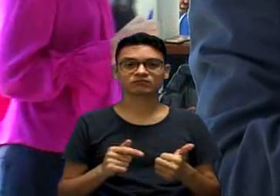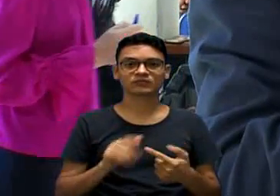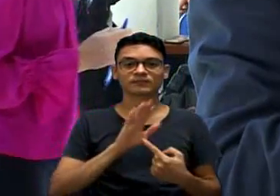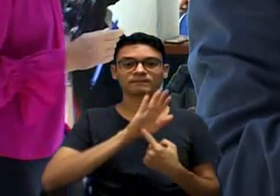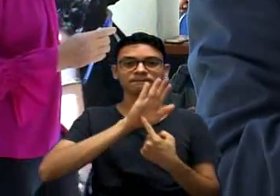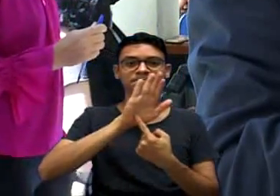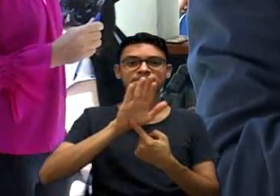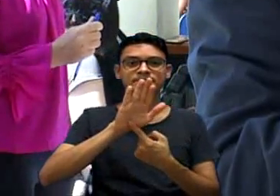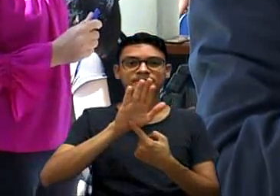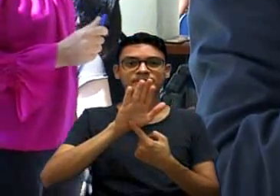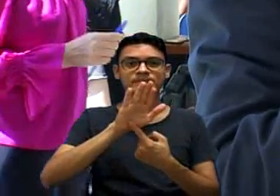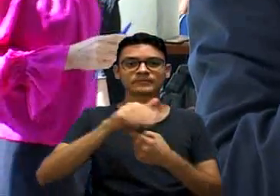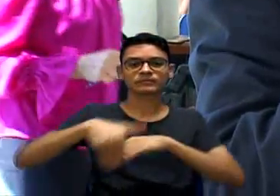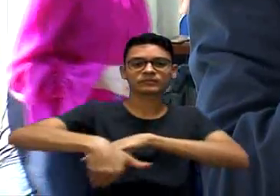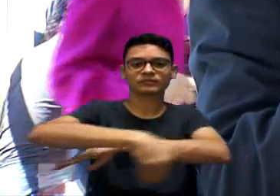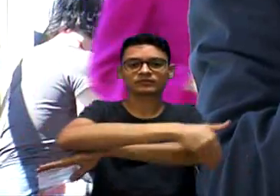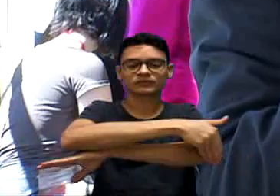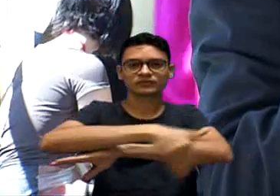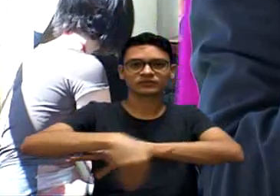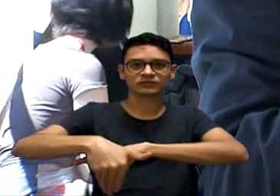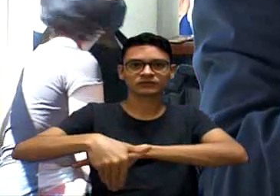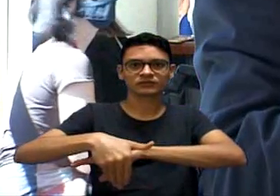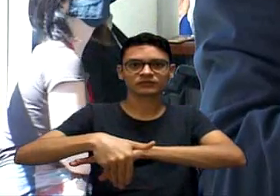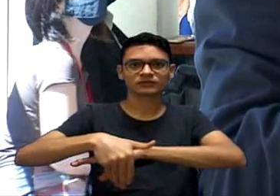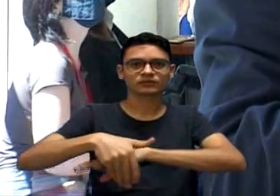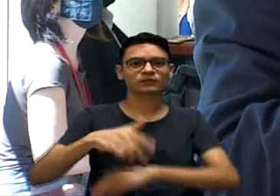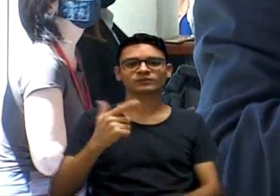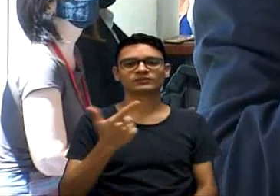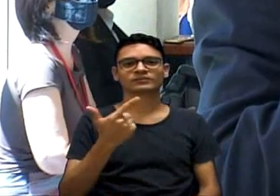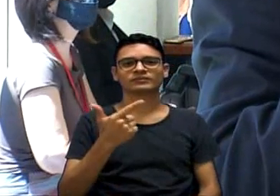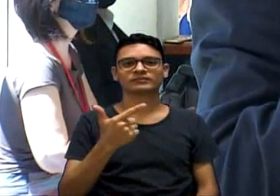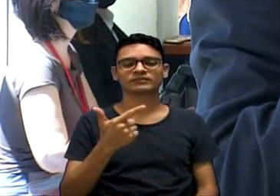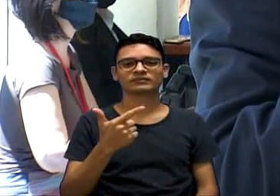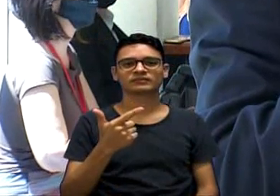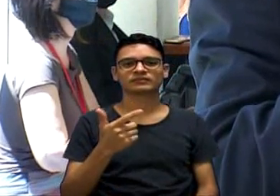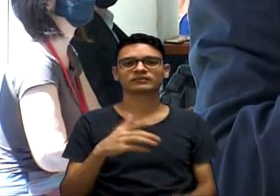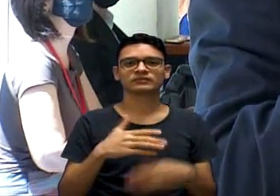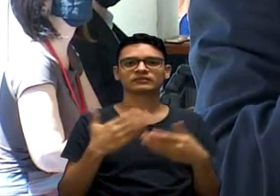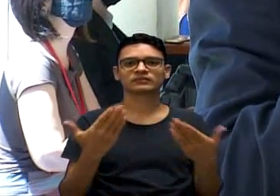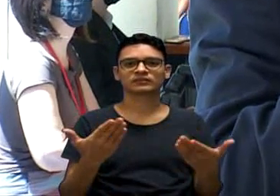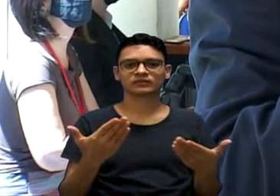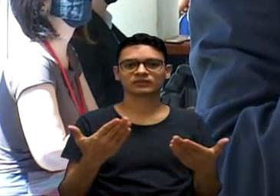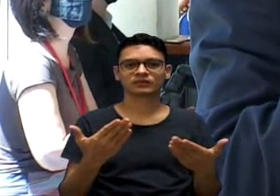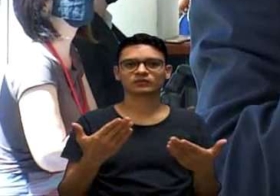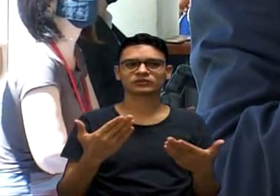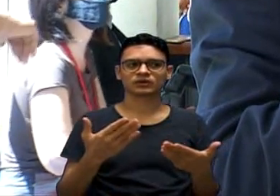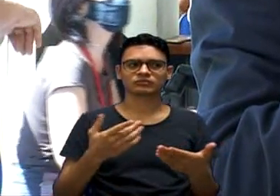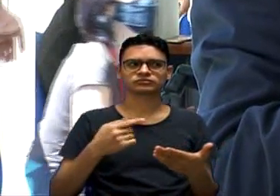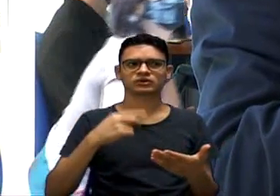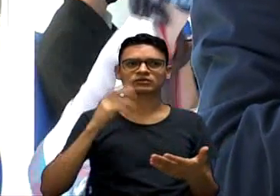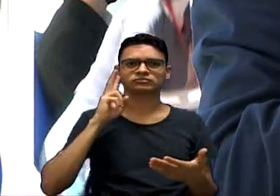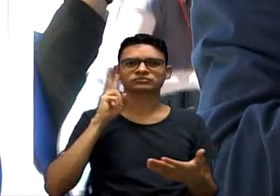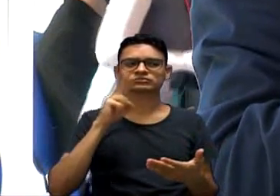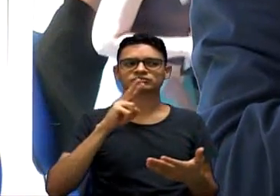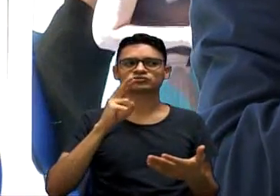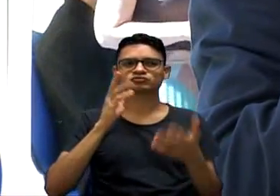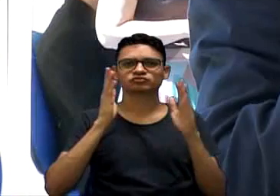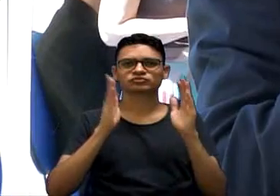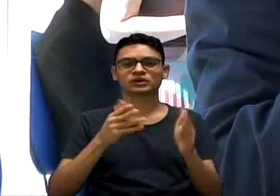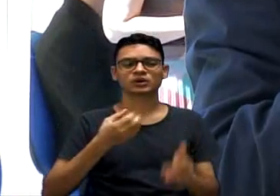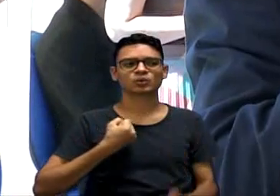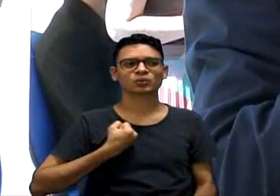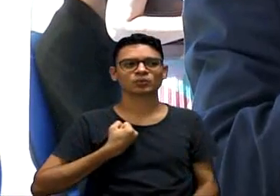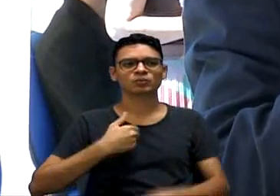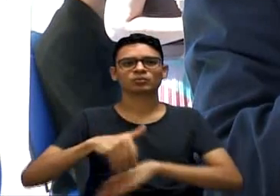indicação que ele deu da rua é inexistente. Então, está confirmado isso, não existe aquele número